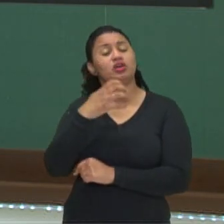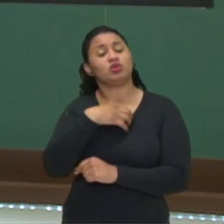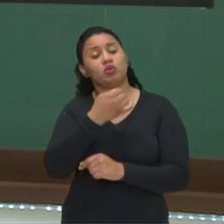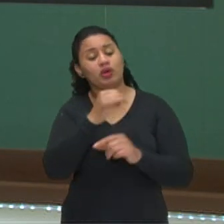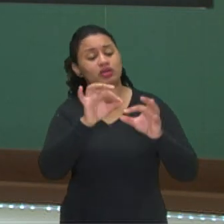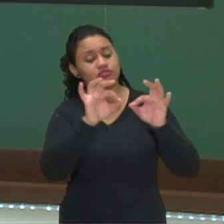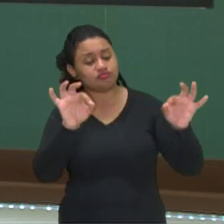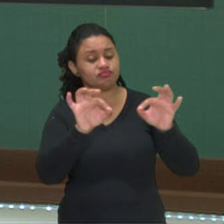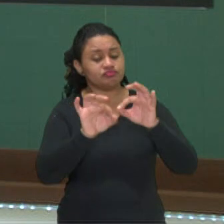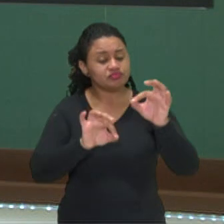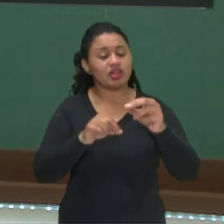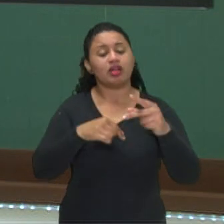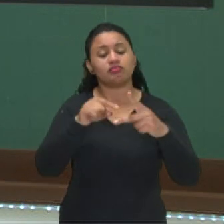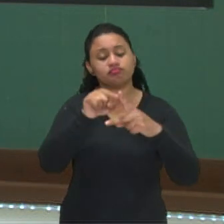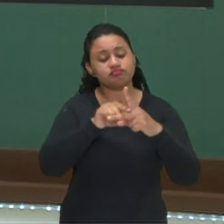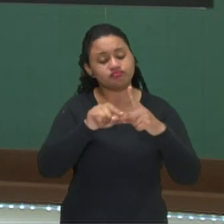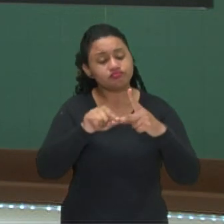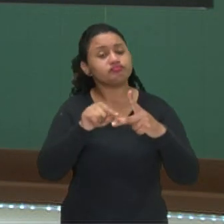arestas, de vértices